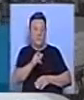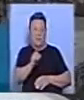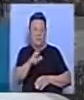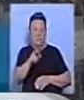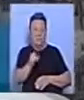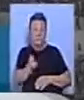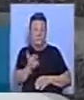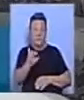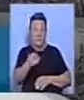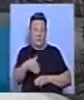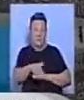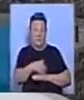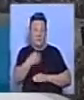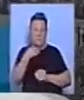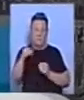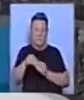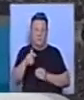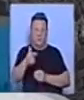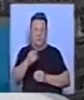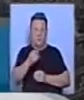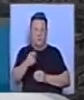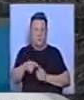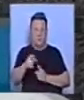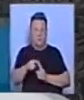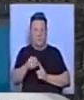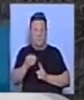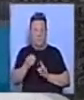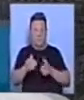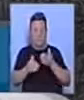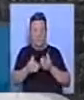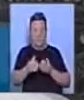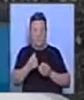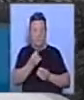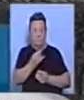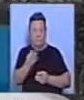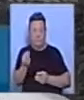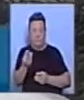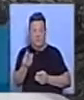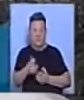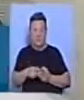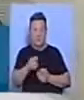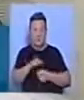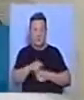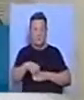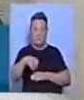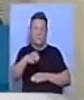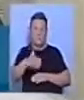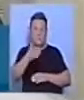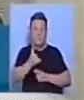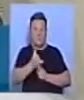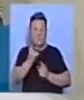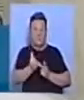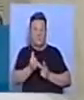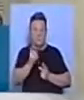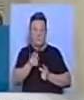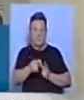com isso acrescentou é muito real foi o primeiro deste trecho ora estes edifícios tanto primeiro é ser sincero